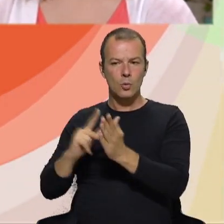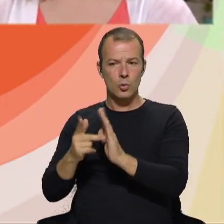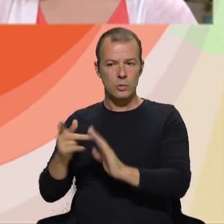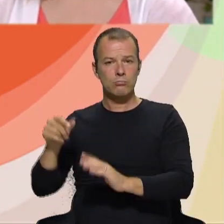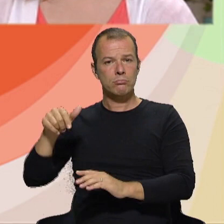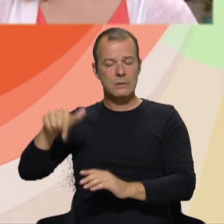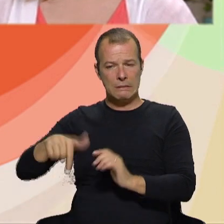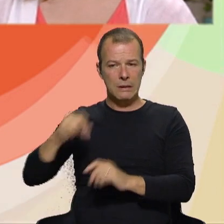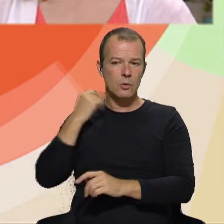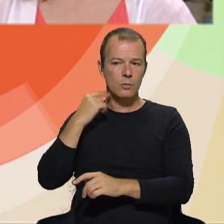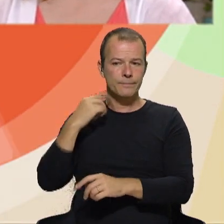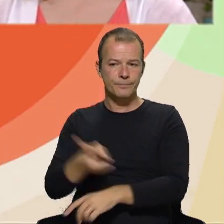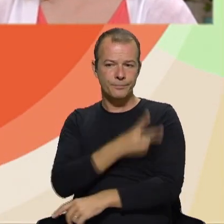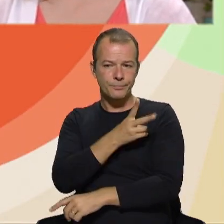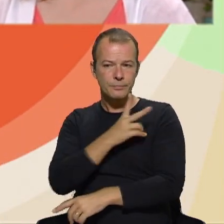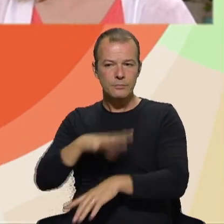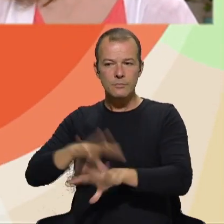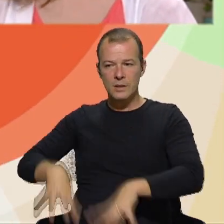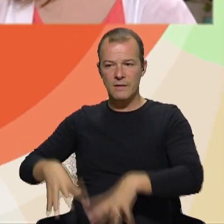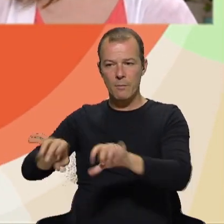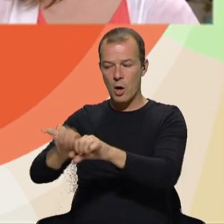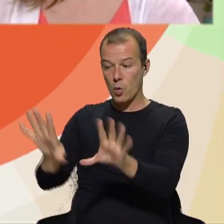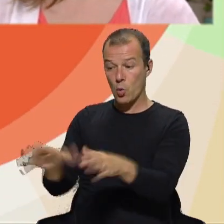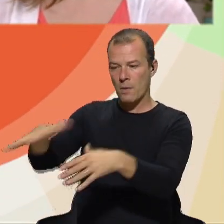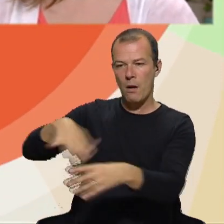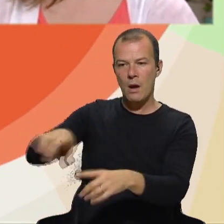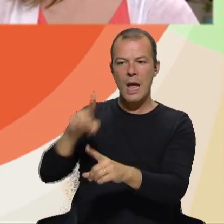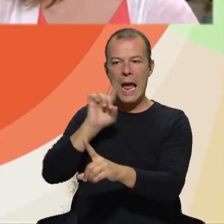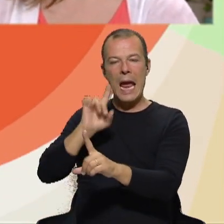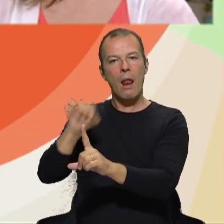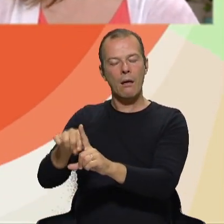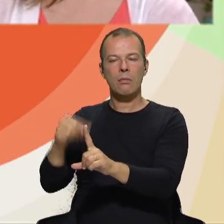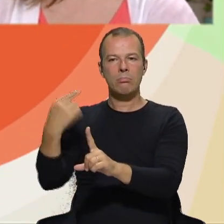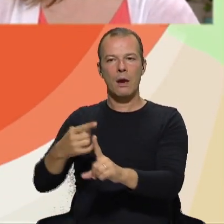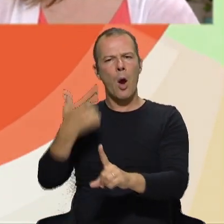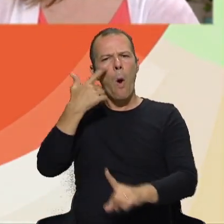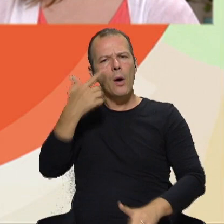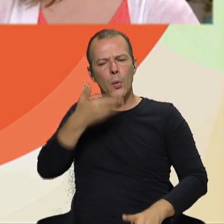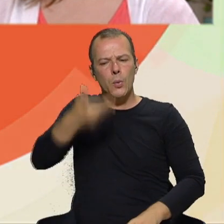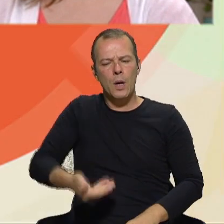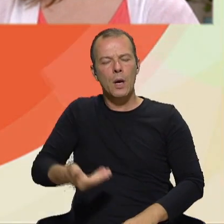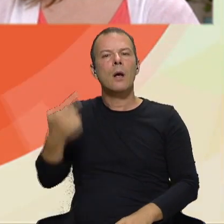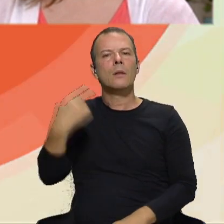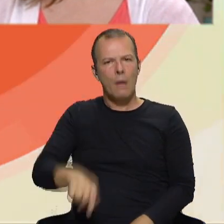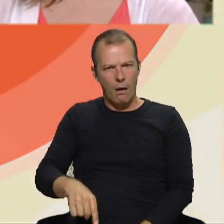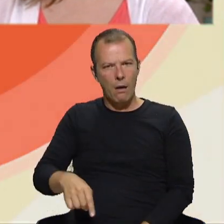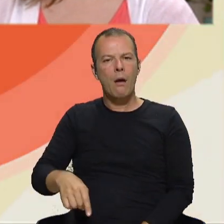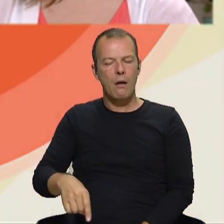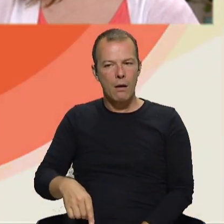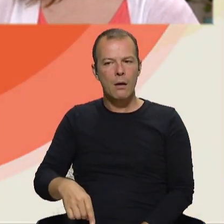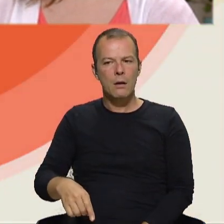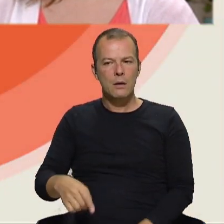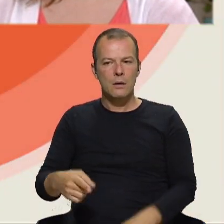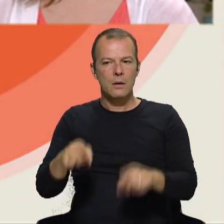na Universidade de Desenvolvimento Comunitário, eu acho que ela já veio com uma bagagem, ela já veio com uma experiência e